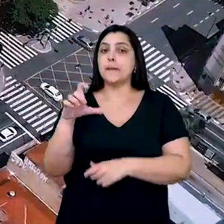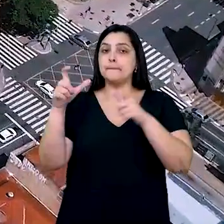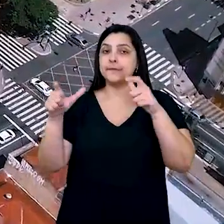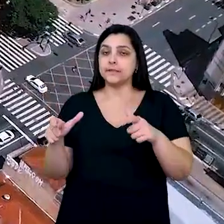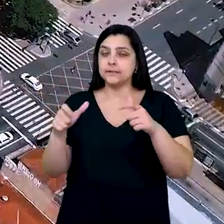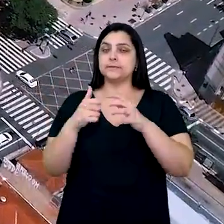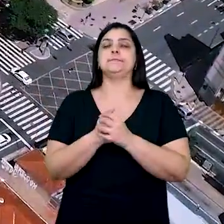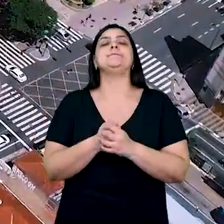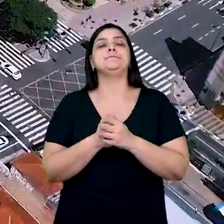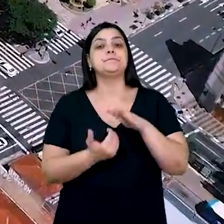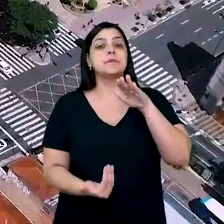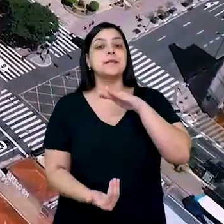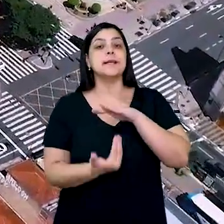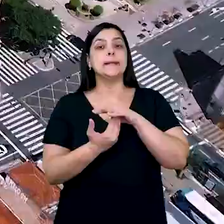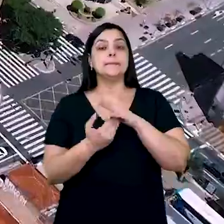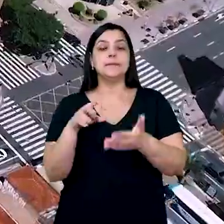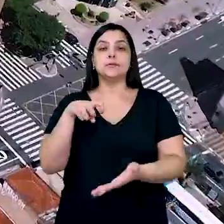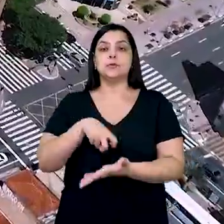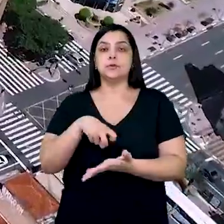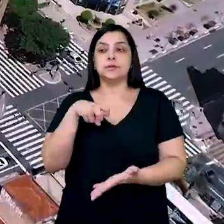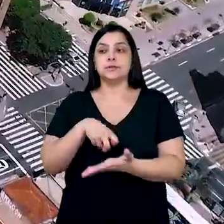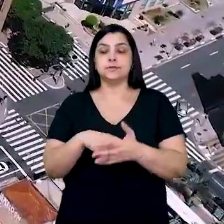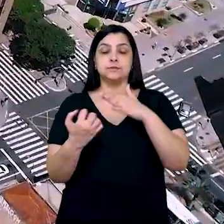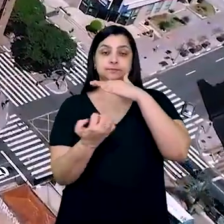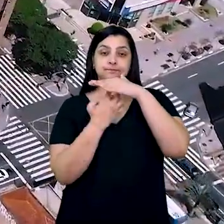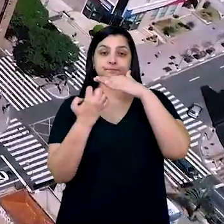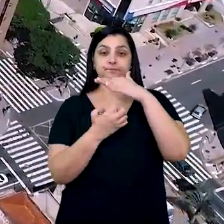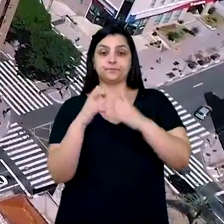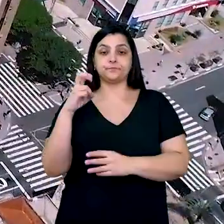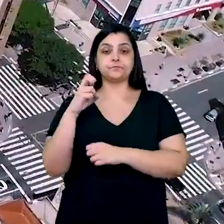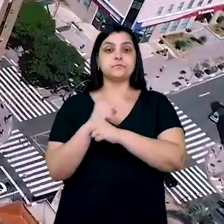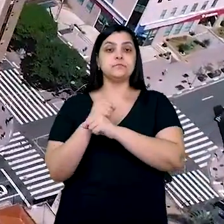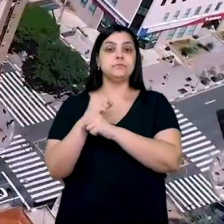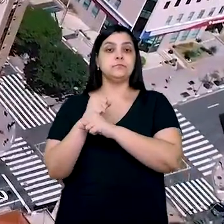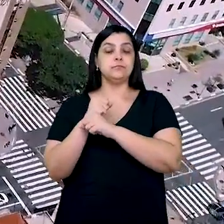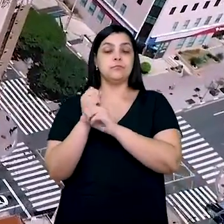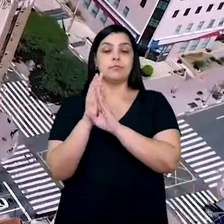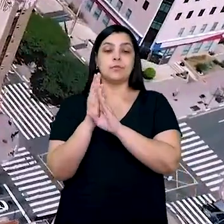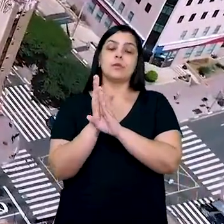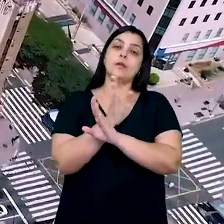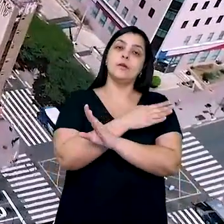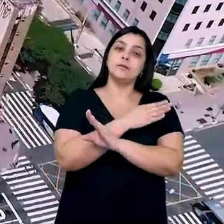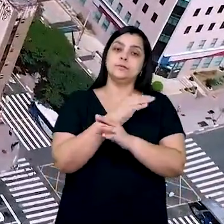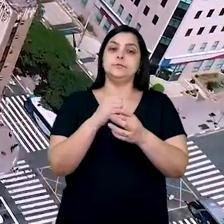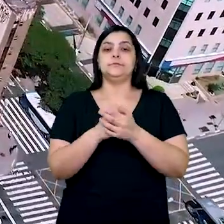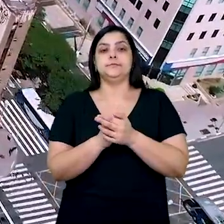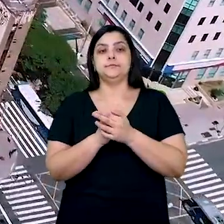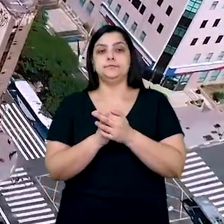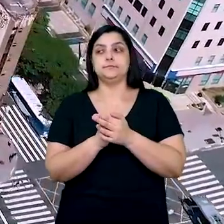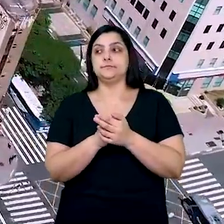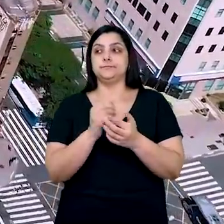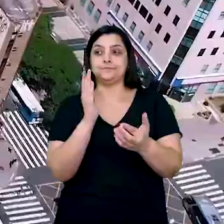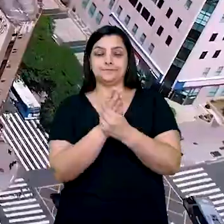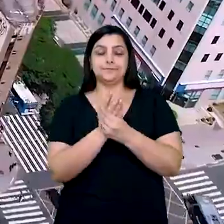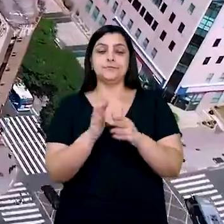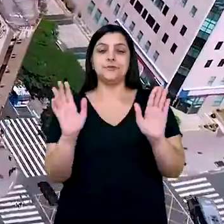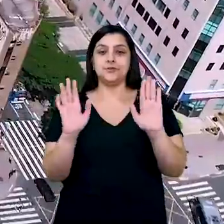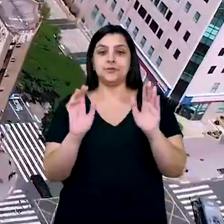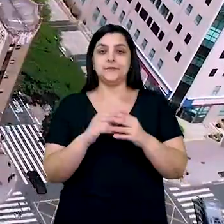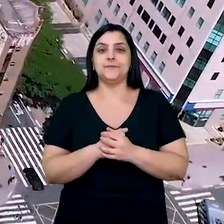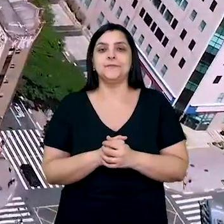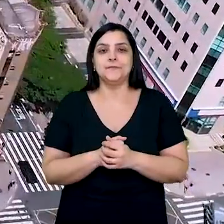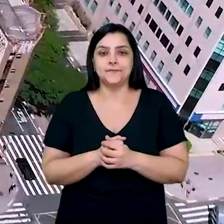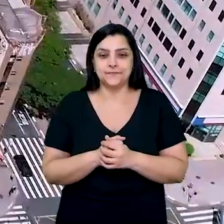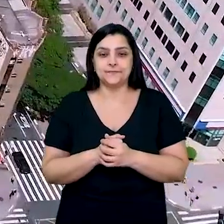em Campinas havia limitado a condenação da empresa aos 5 anos anteriores ao ajuizamento da ação. Para